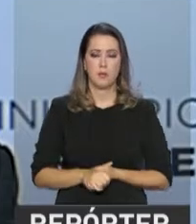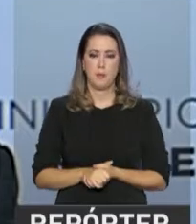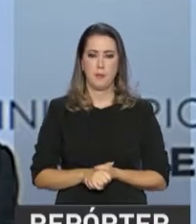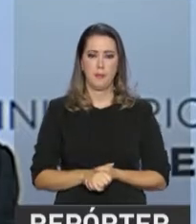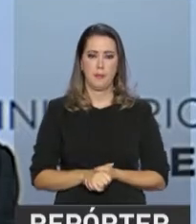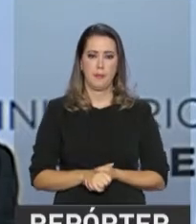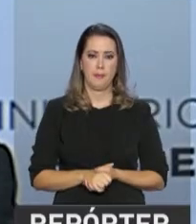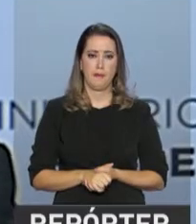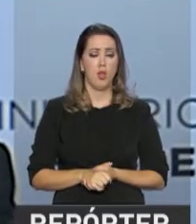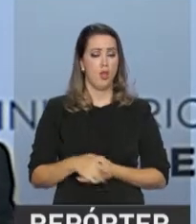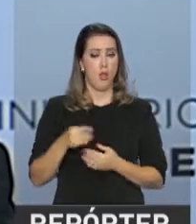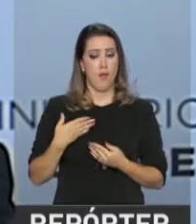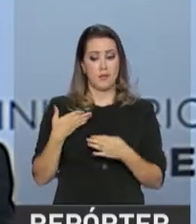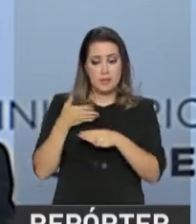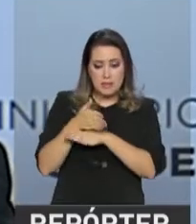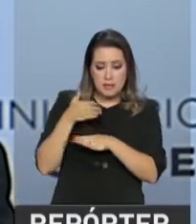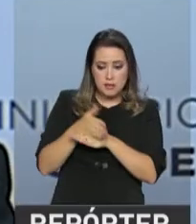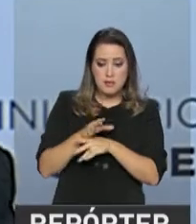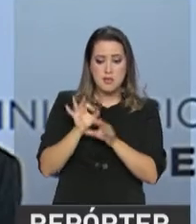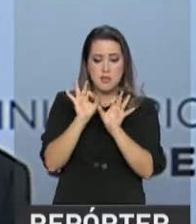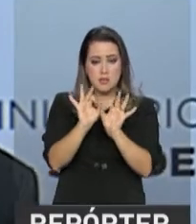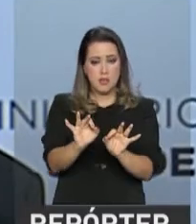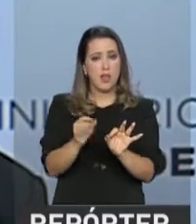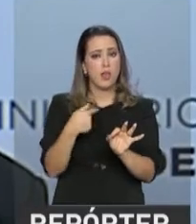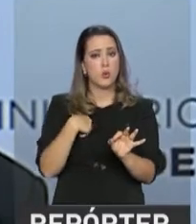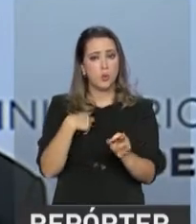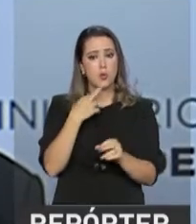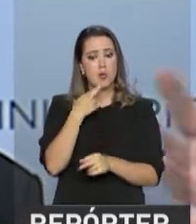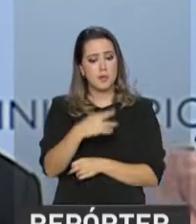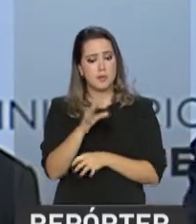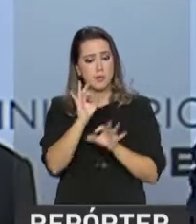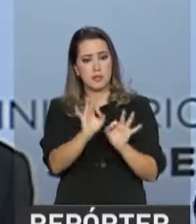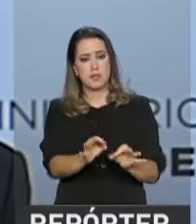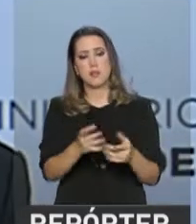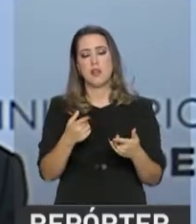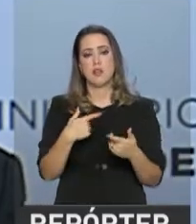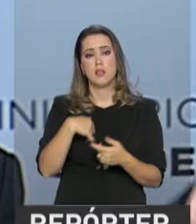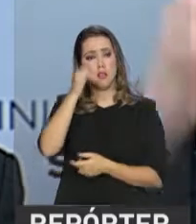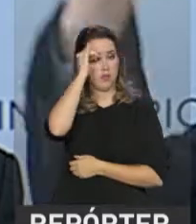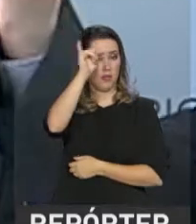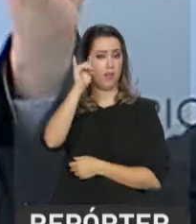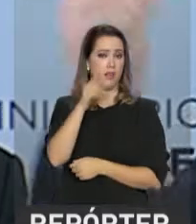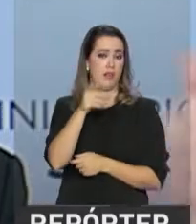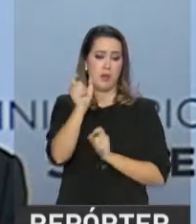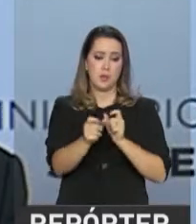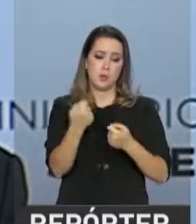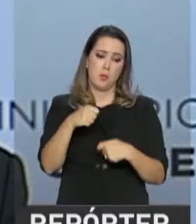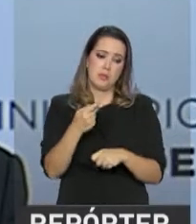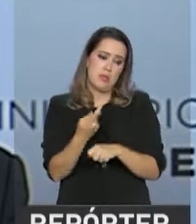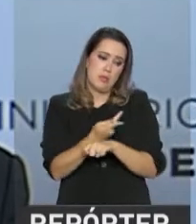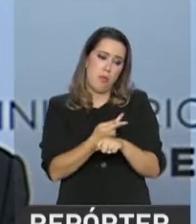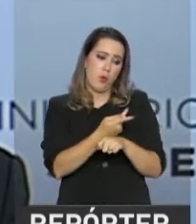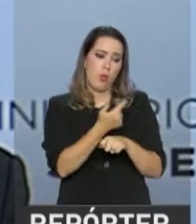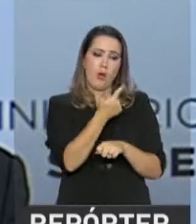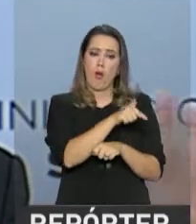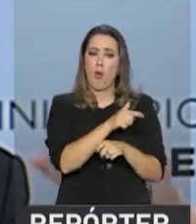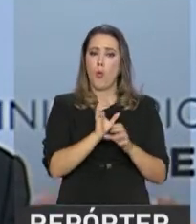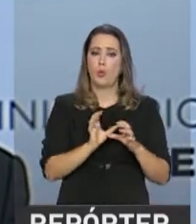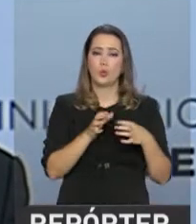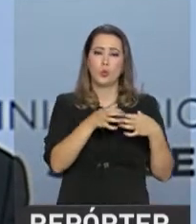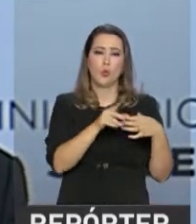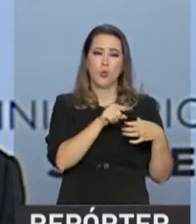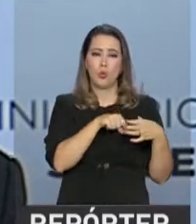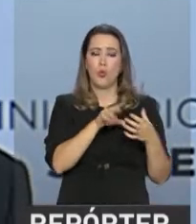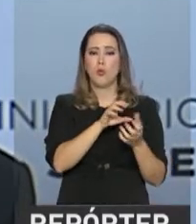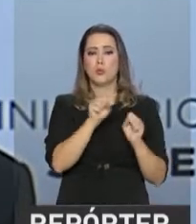ela ajuda no sentido de evitar que as pessoas busquem outros grau de complexidade do sistema que custou